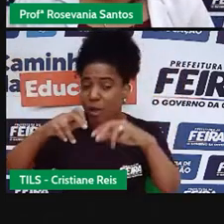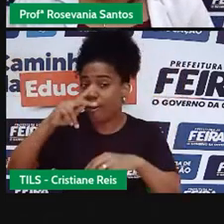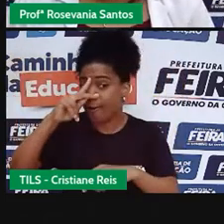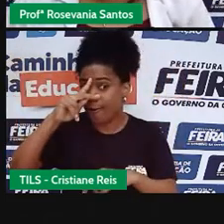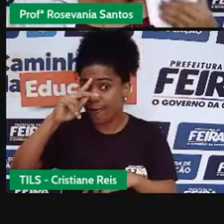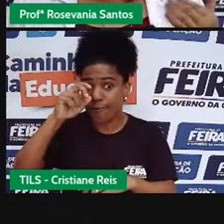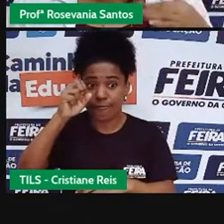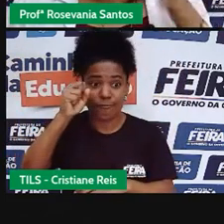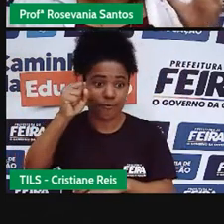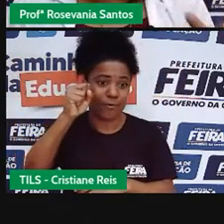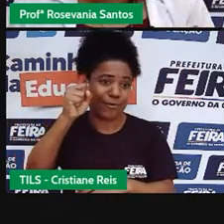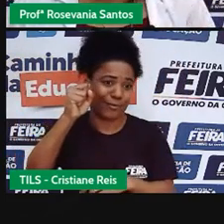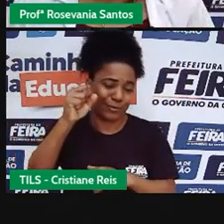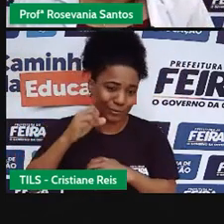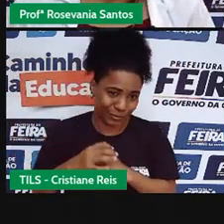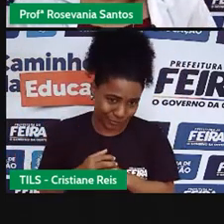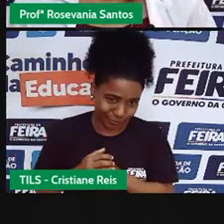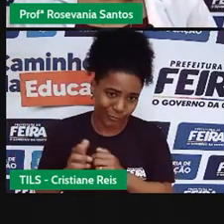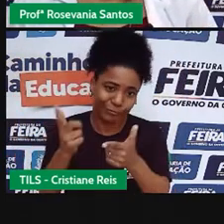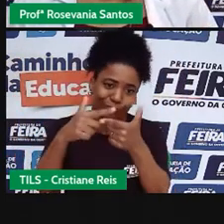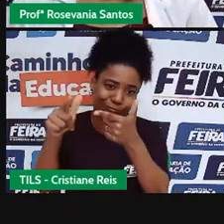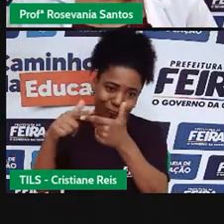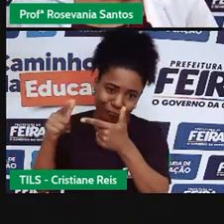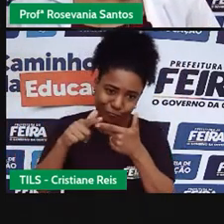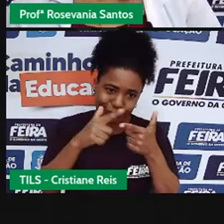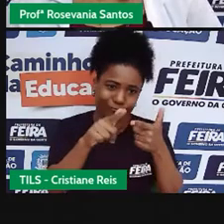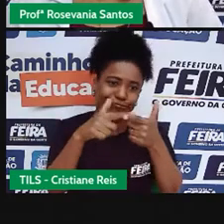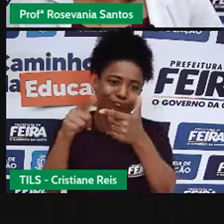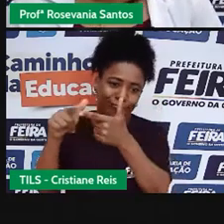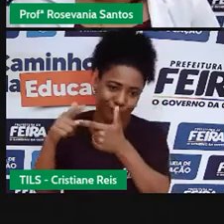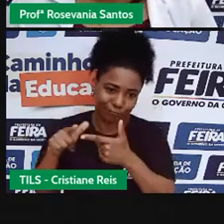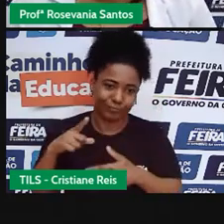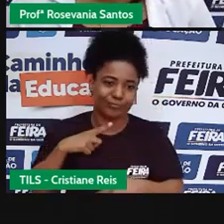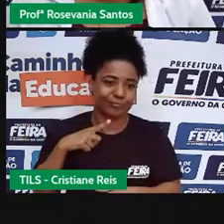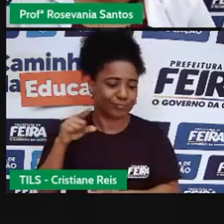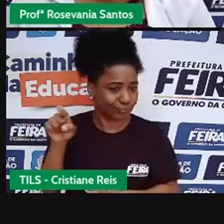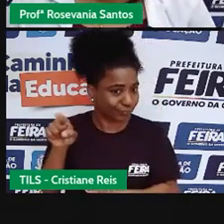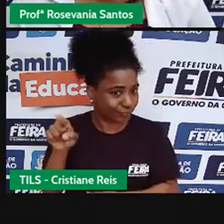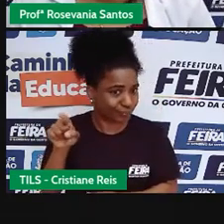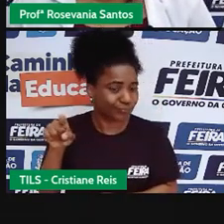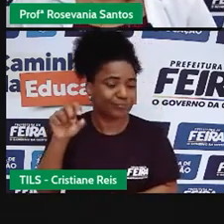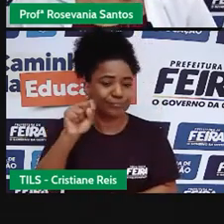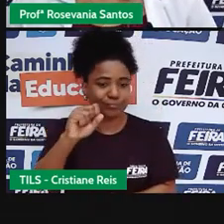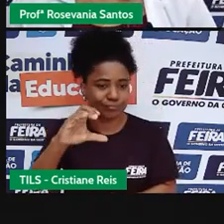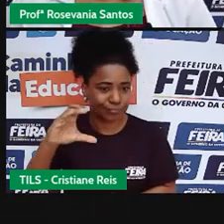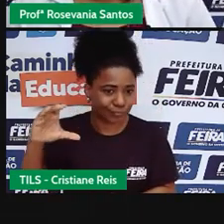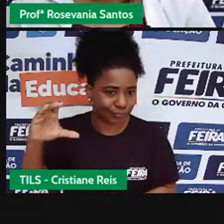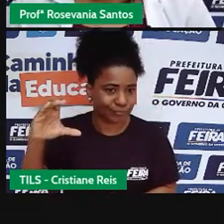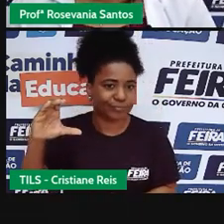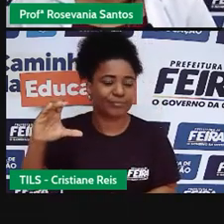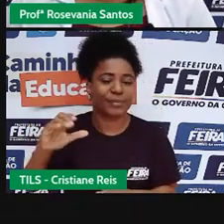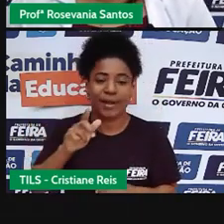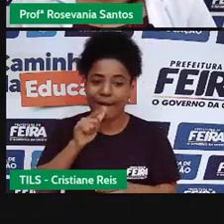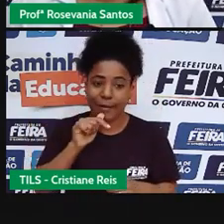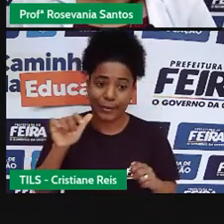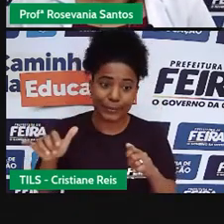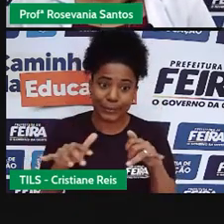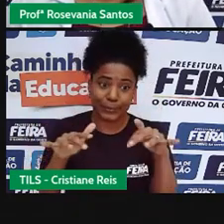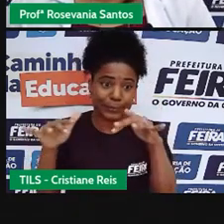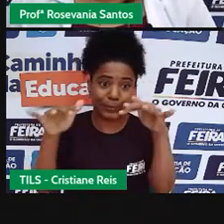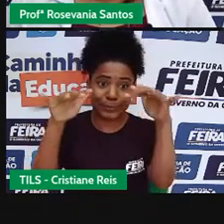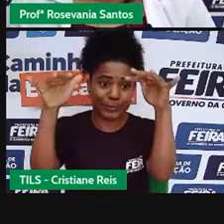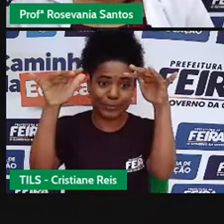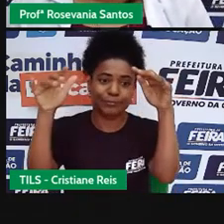E aí já criam outros problemas, né, aí nessa região, que é exatamente, né, a questão das enchentes. Outro